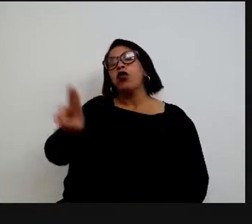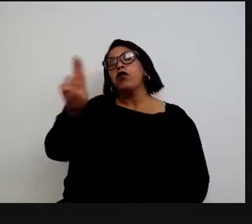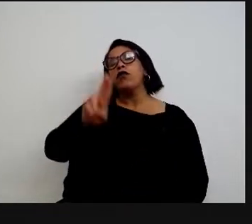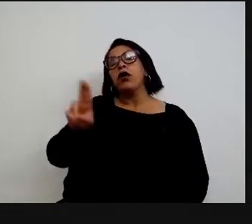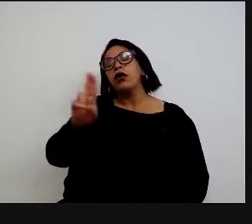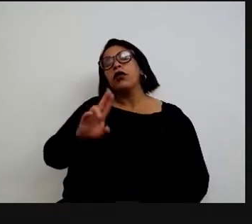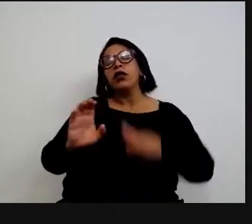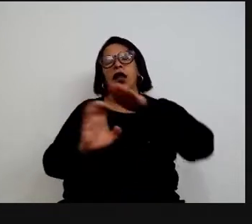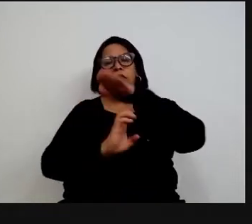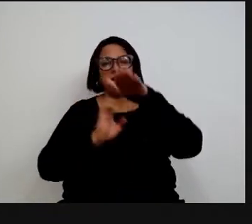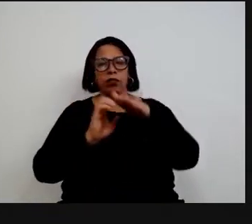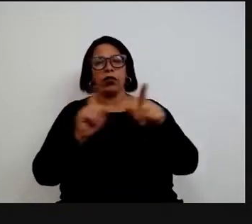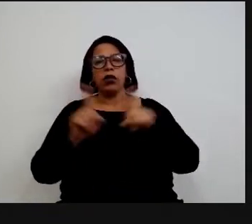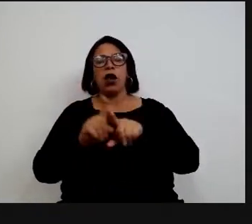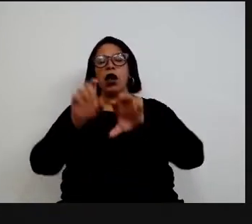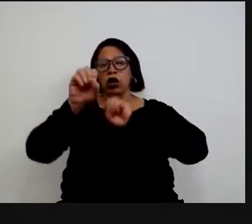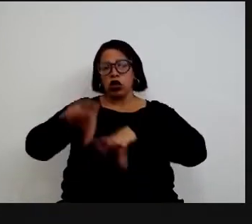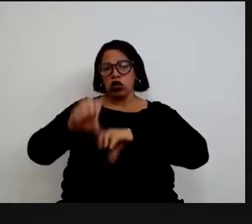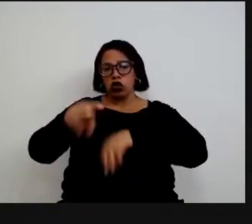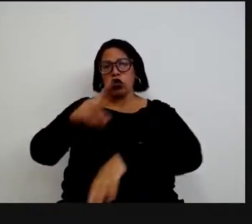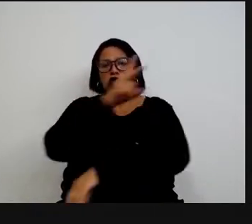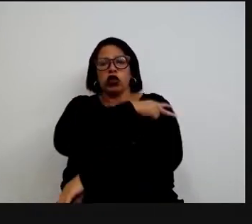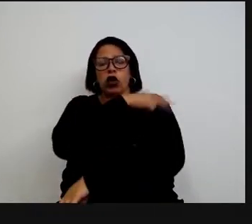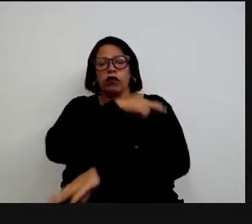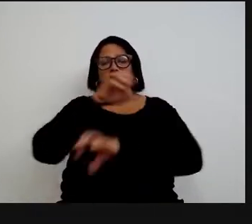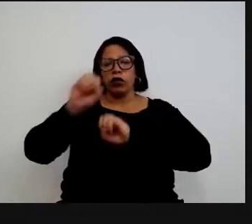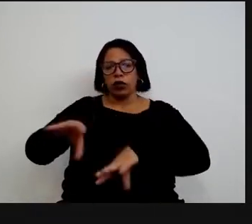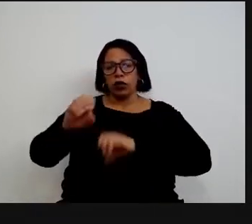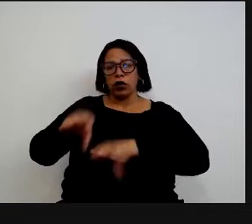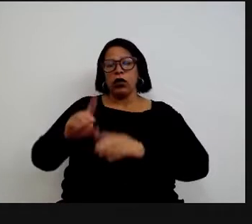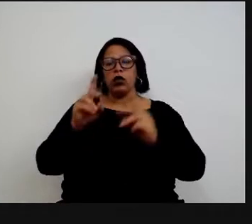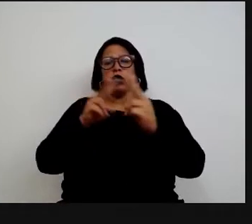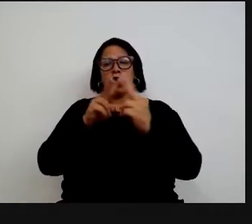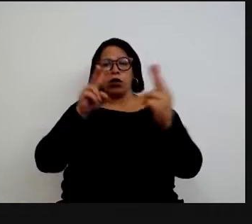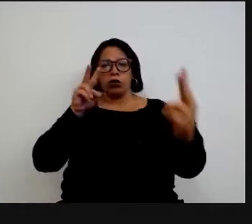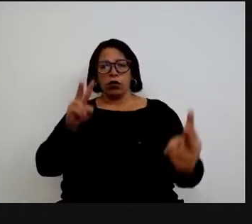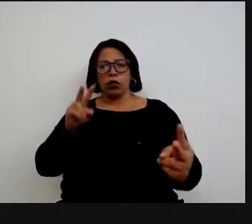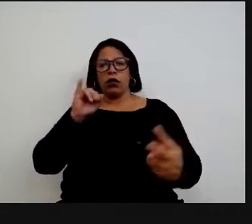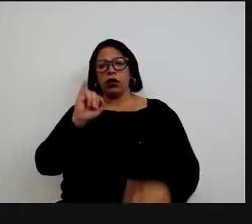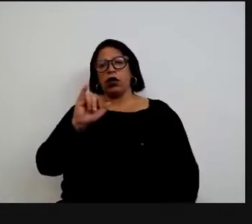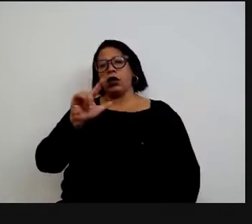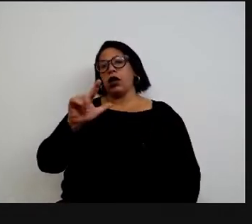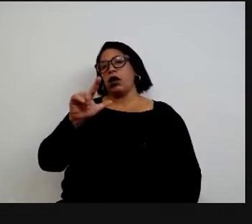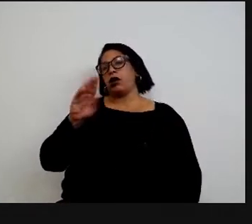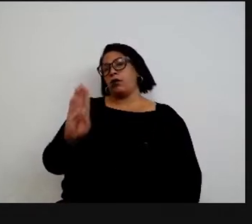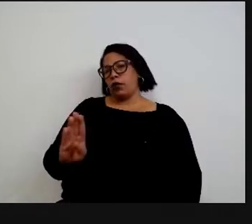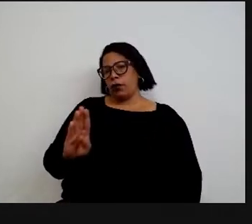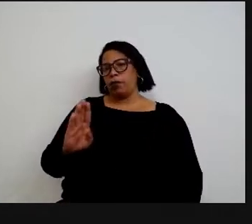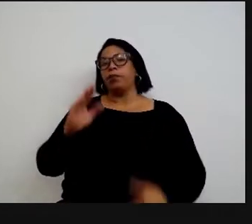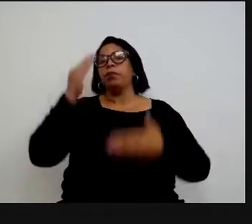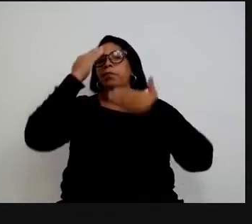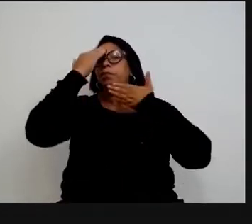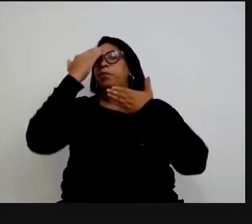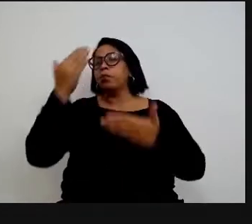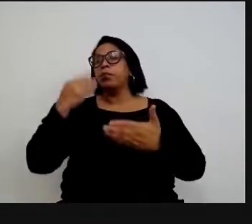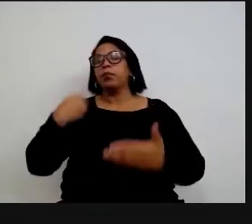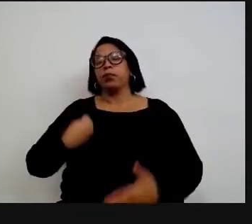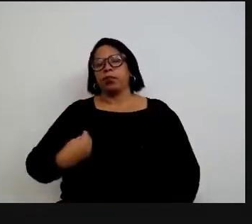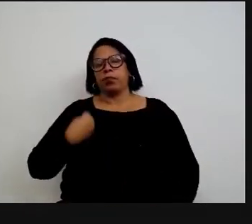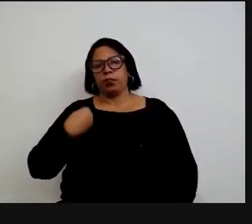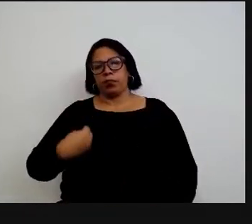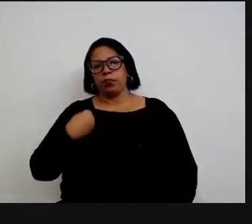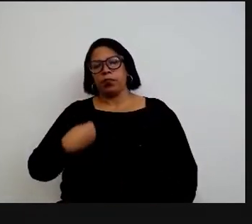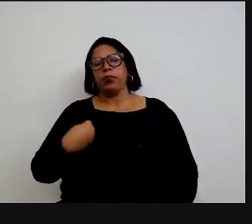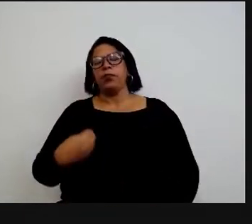E atualmente é o chefe de ensino do Serviço de Ensino à Distância do ILB. Cláudio, obrigado